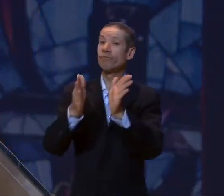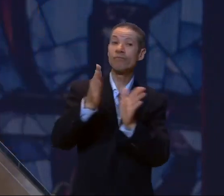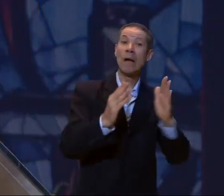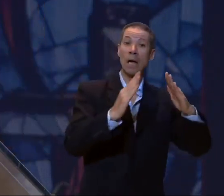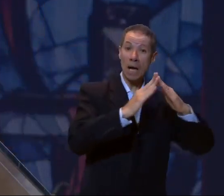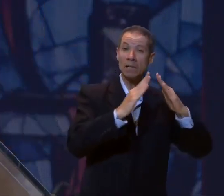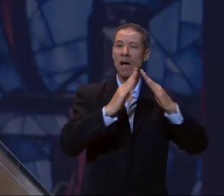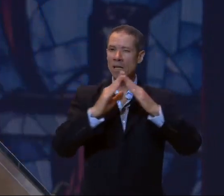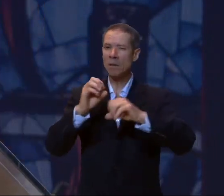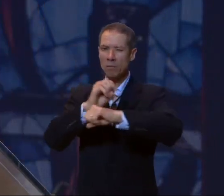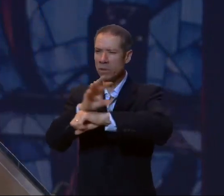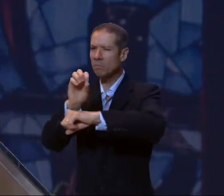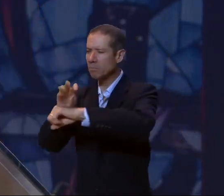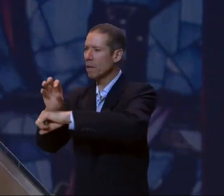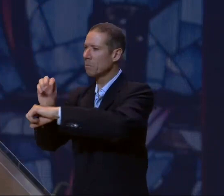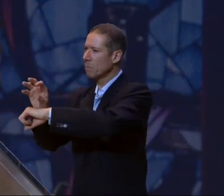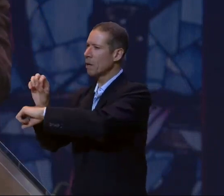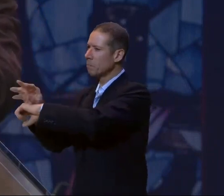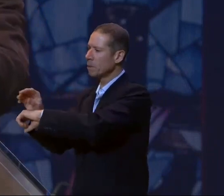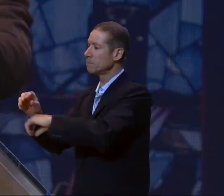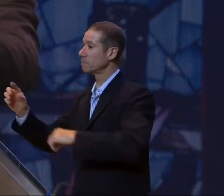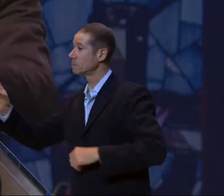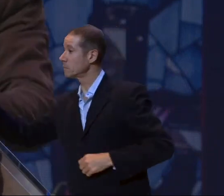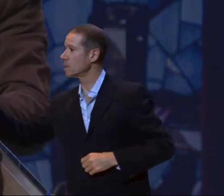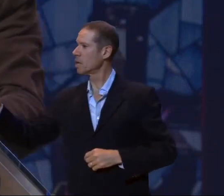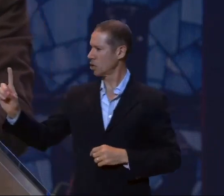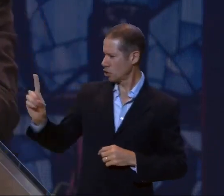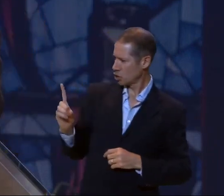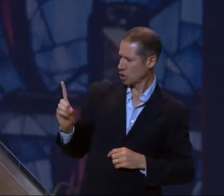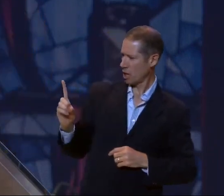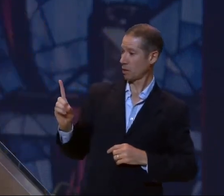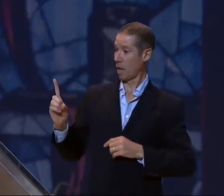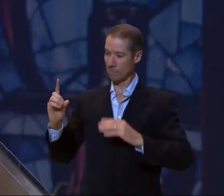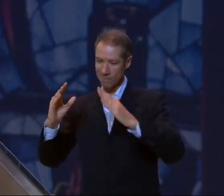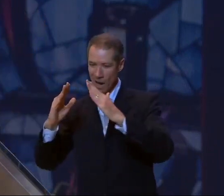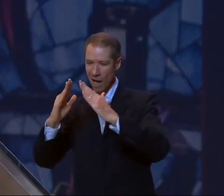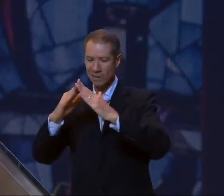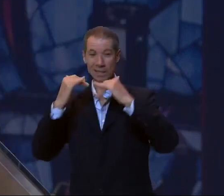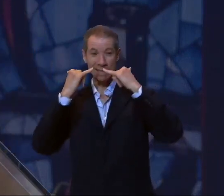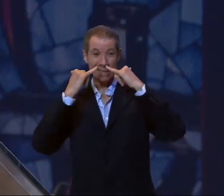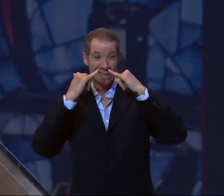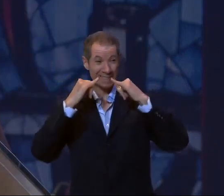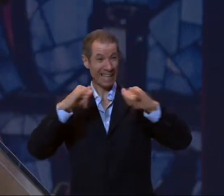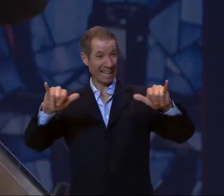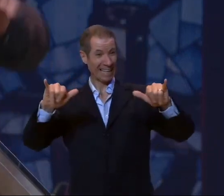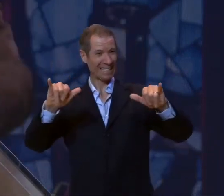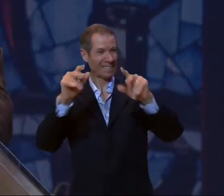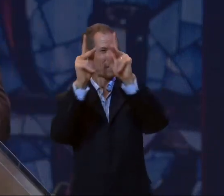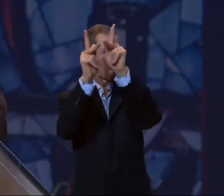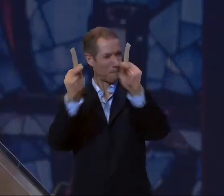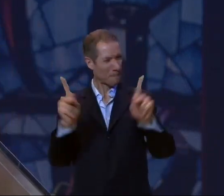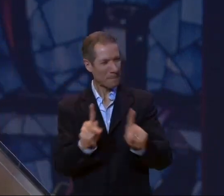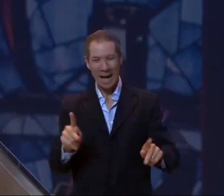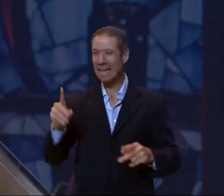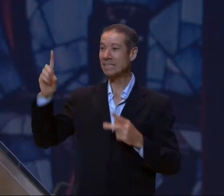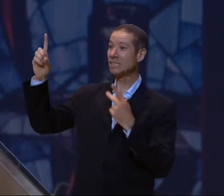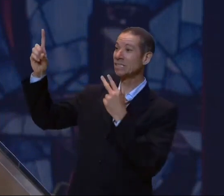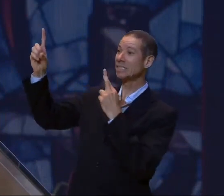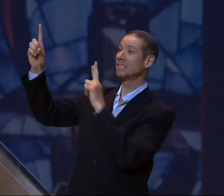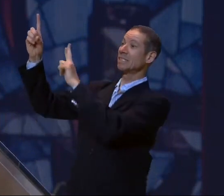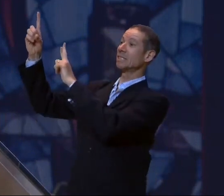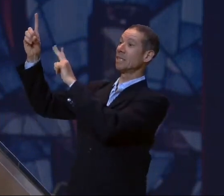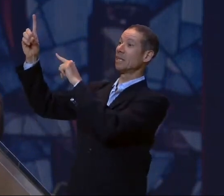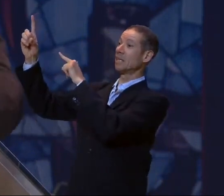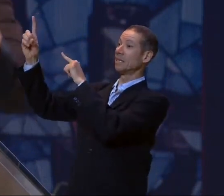Ele vai dizer para que eles chegassem nas casas e declarassem a paz de Deus. E o que